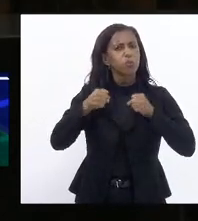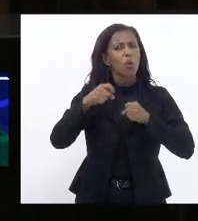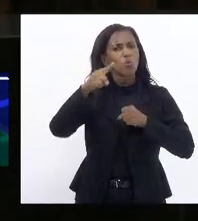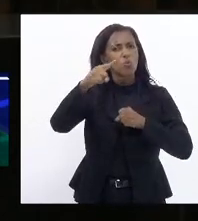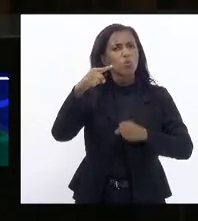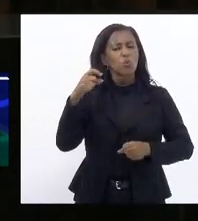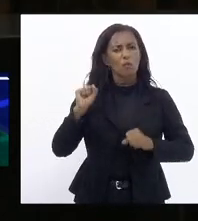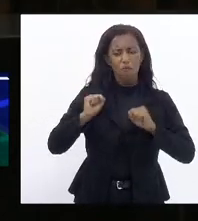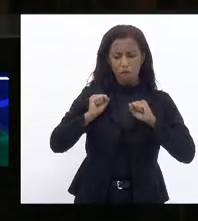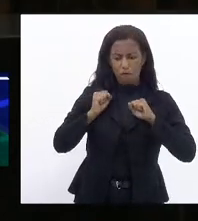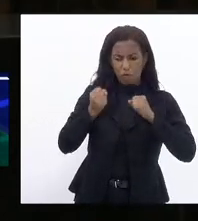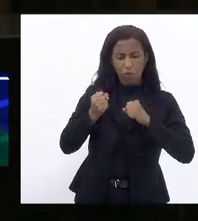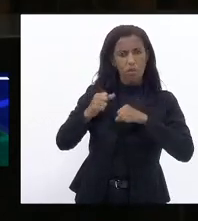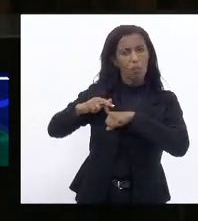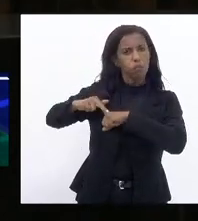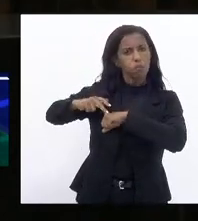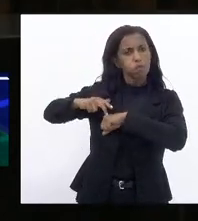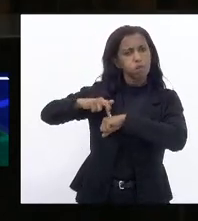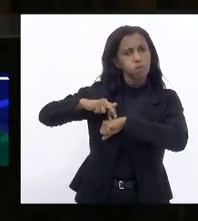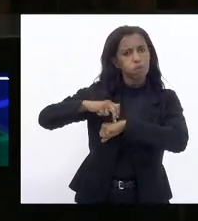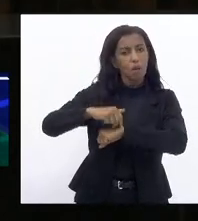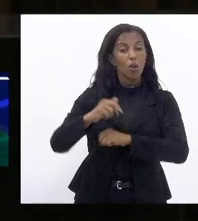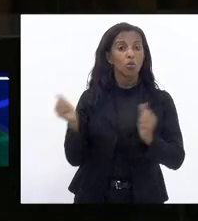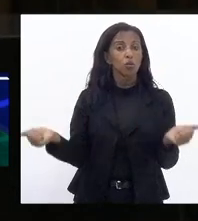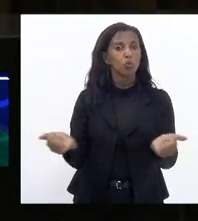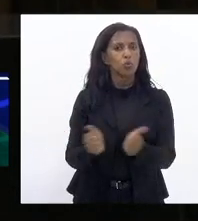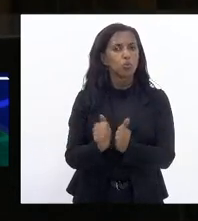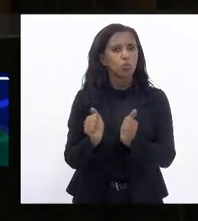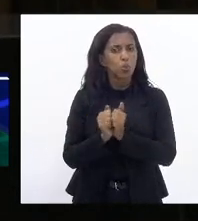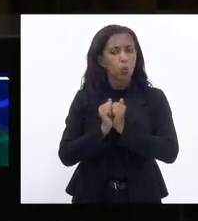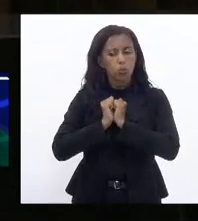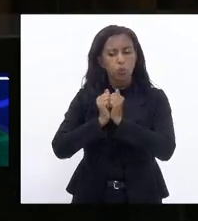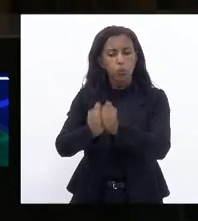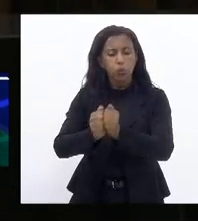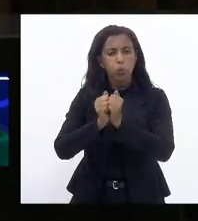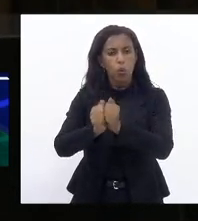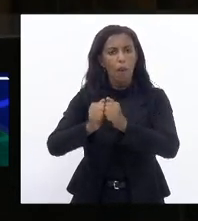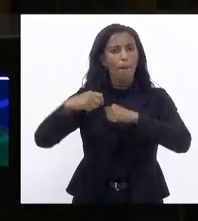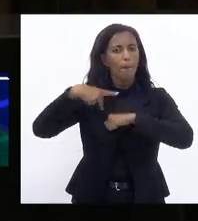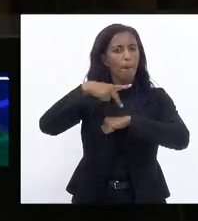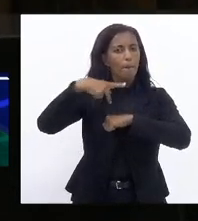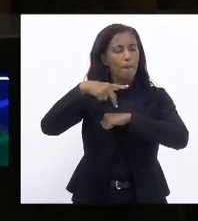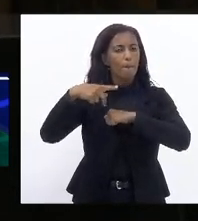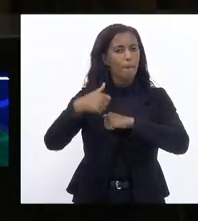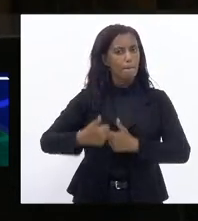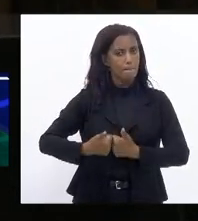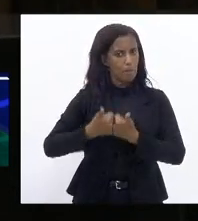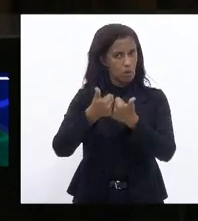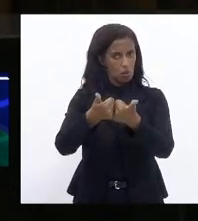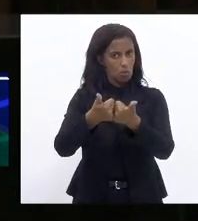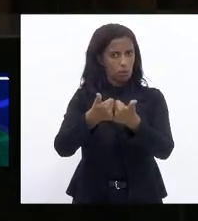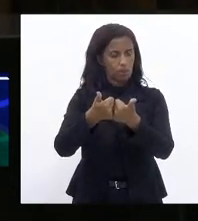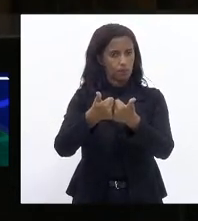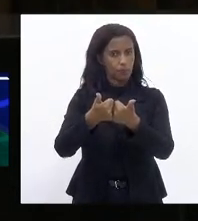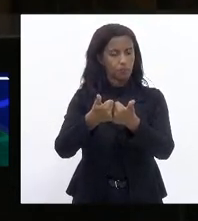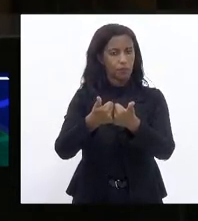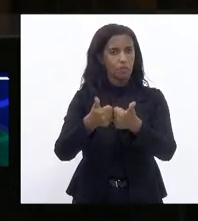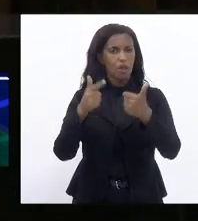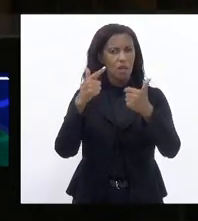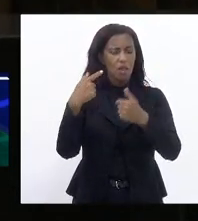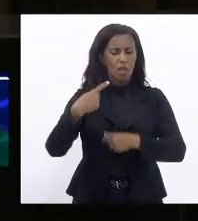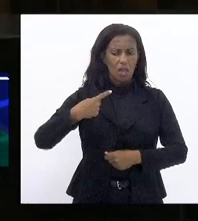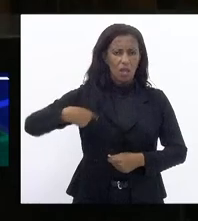tamanho caminhando conosco por um país melhor. Essa moção de